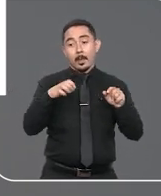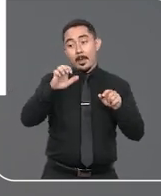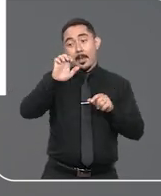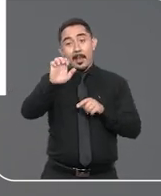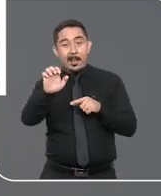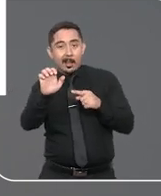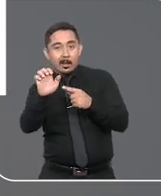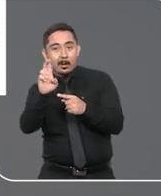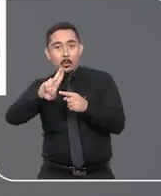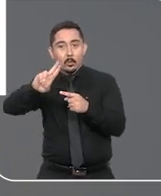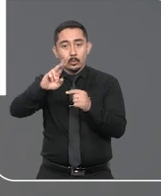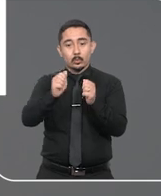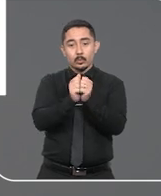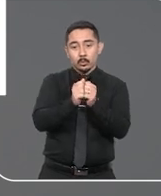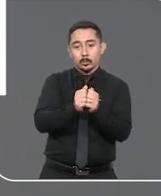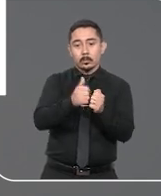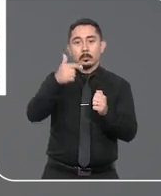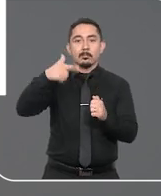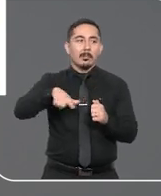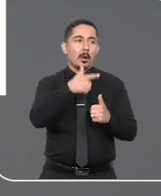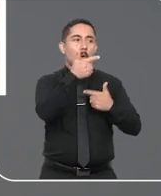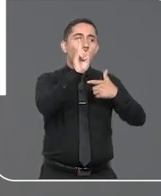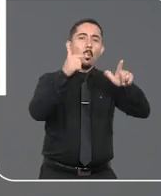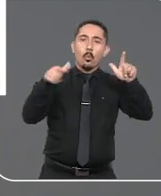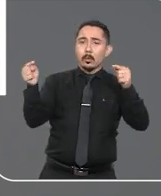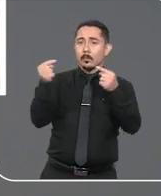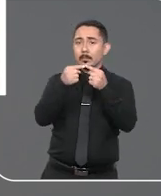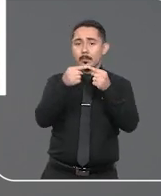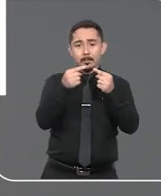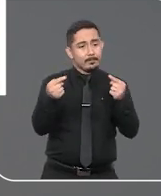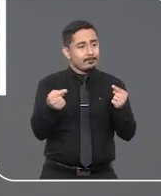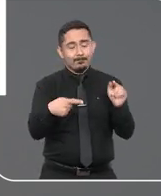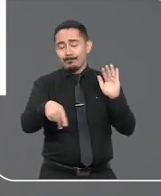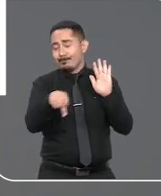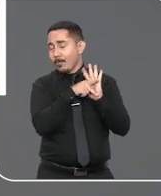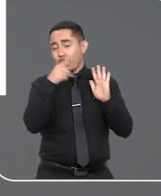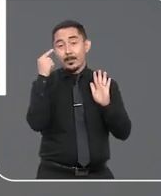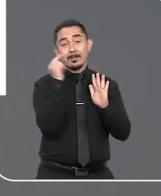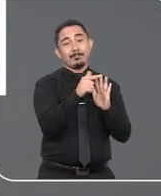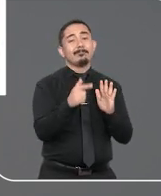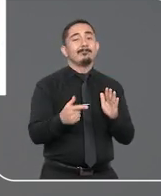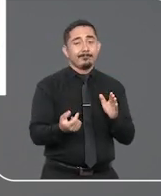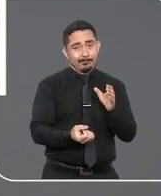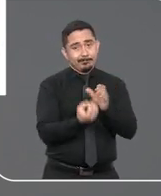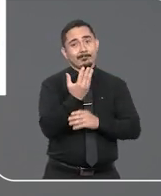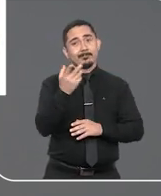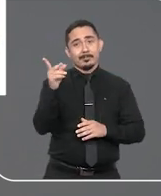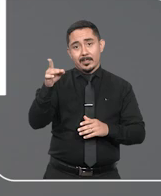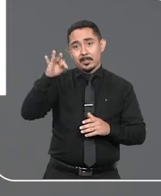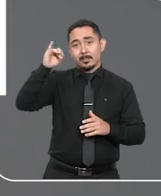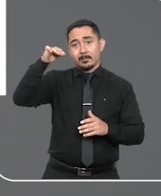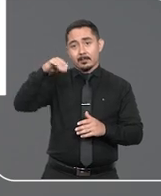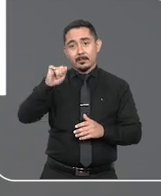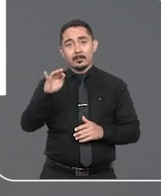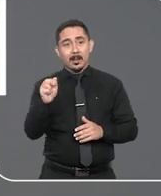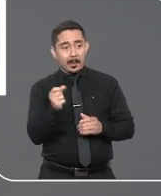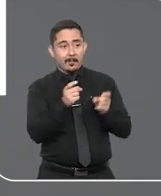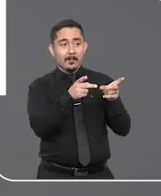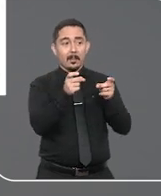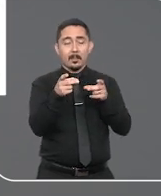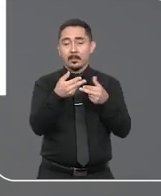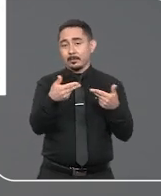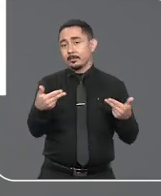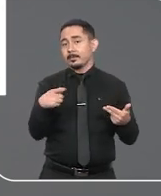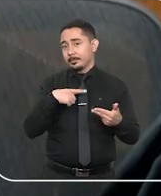símbolo E e a supressão de outros conectivos, sendo nítida a apropriação indevida da obra com